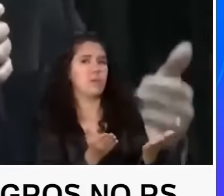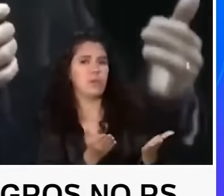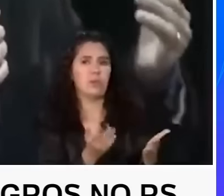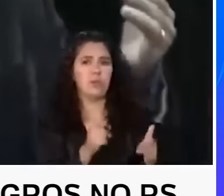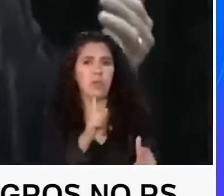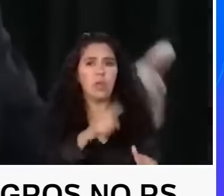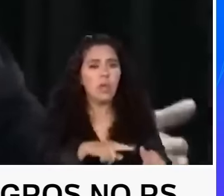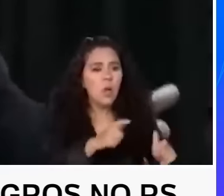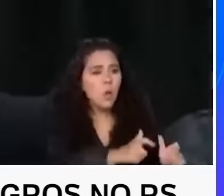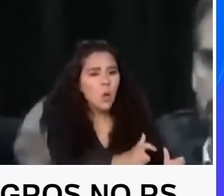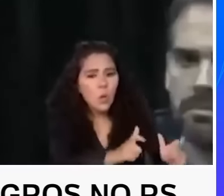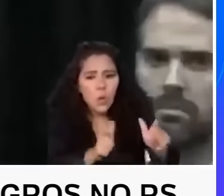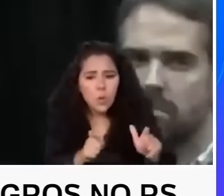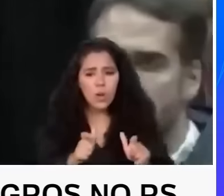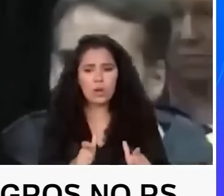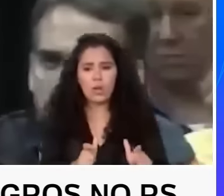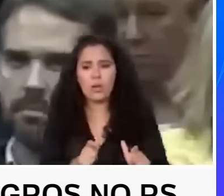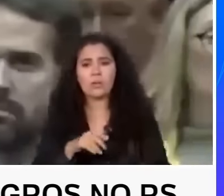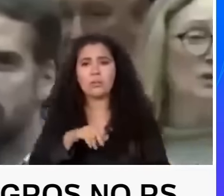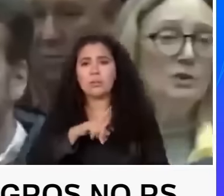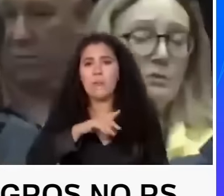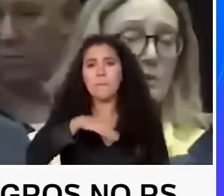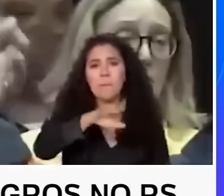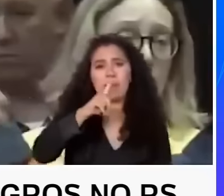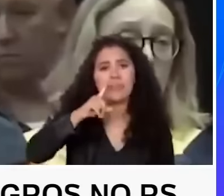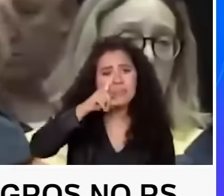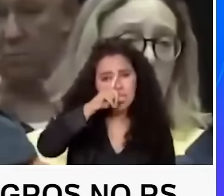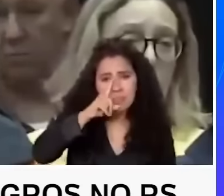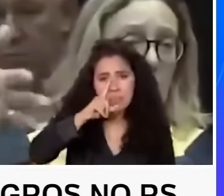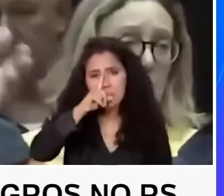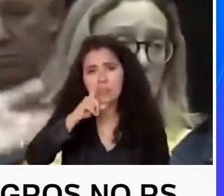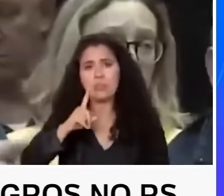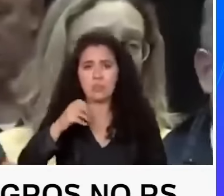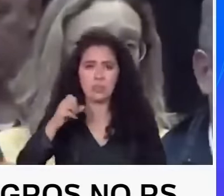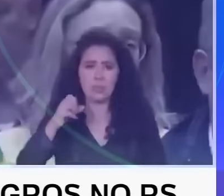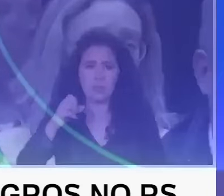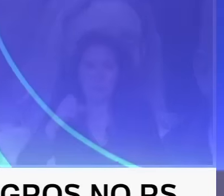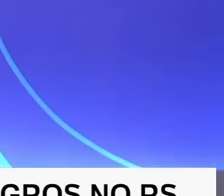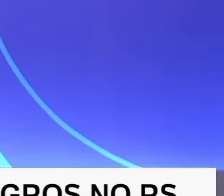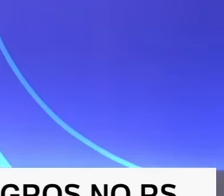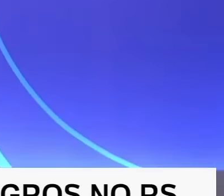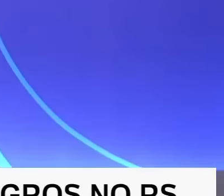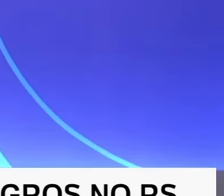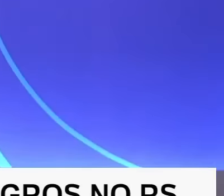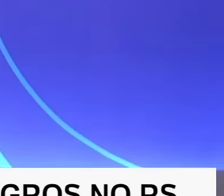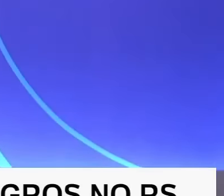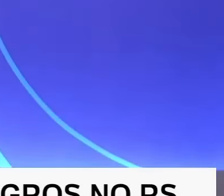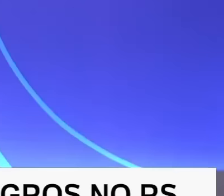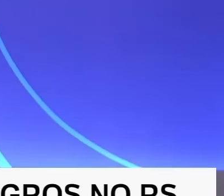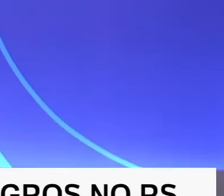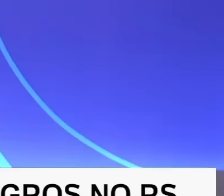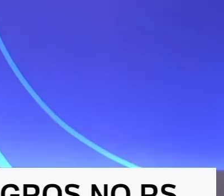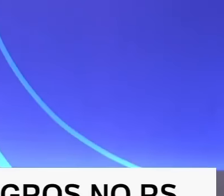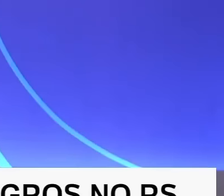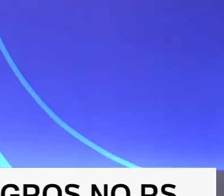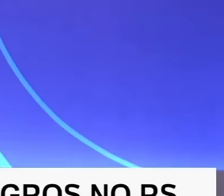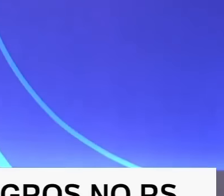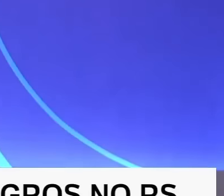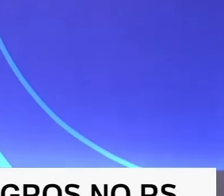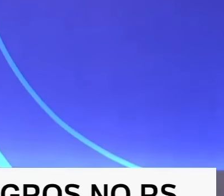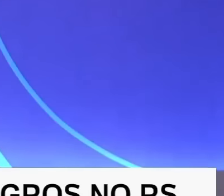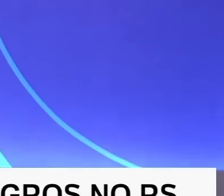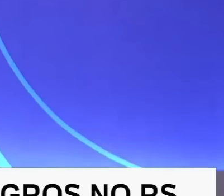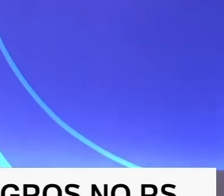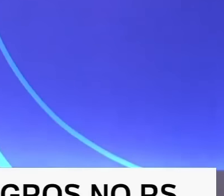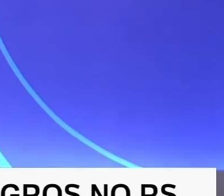lugares mais arriscado de ser vítima dessas coisas e essa fala do Lula né